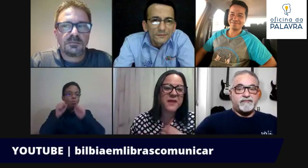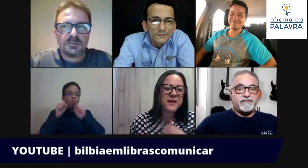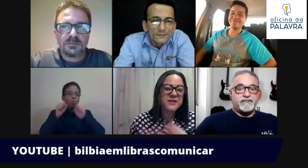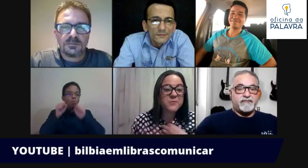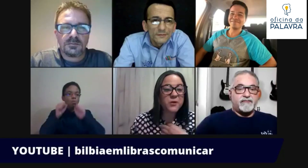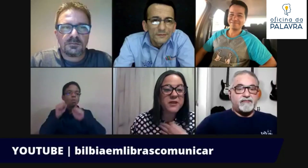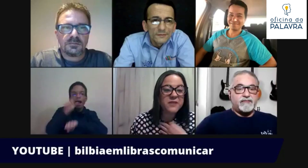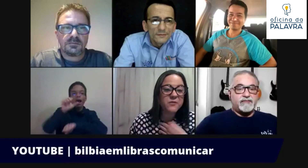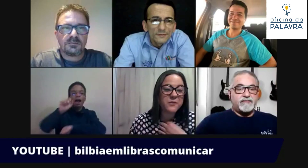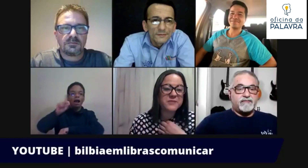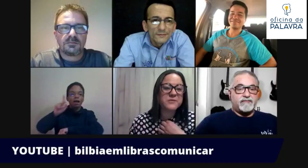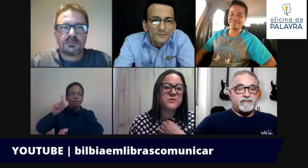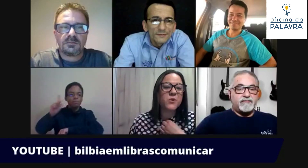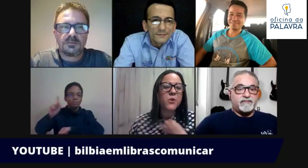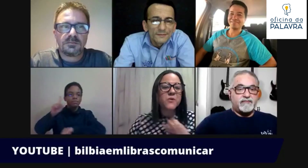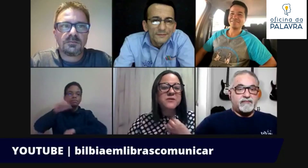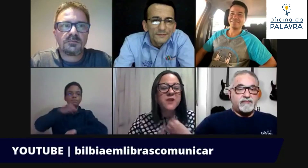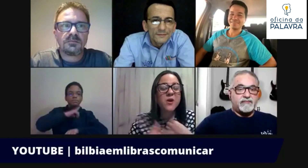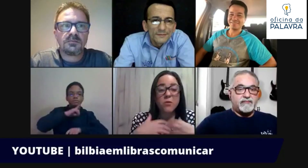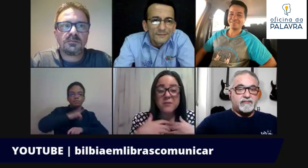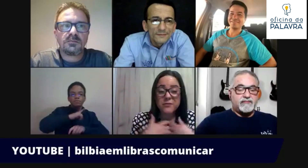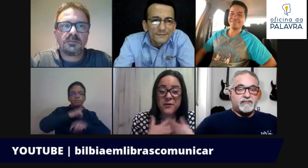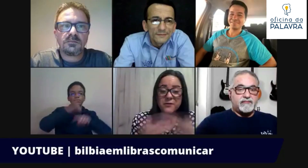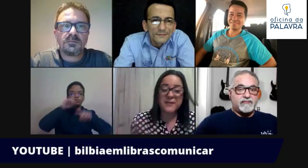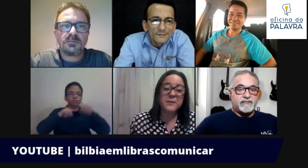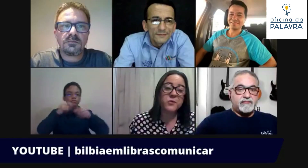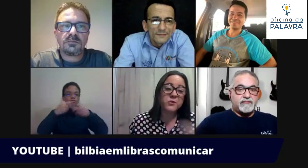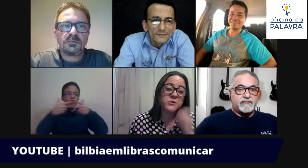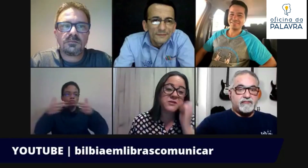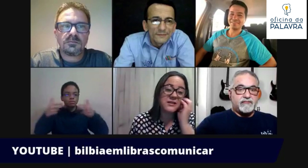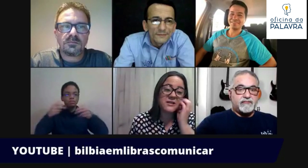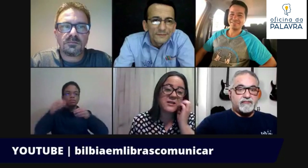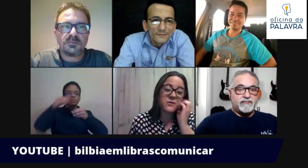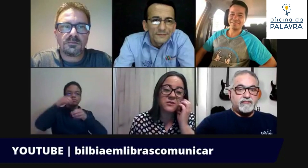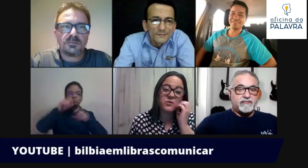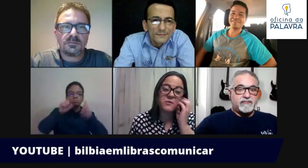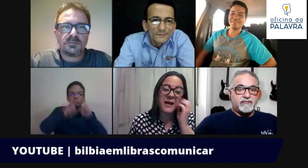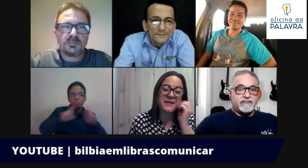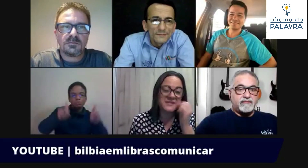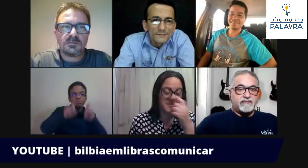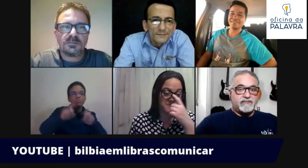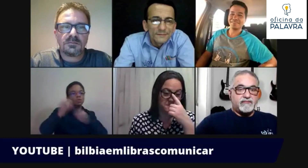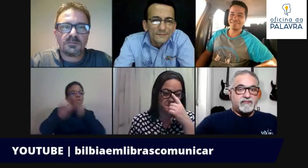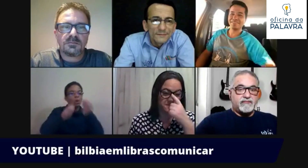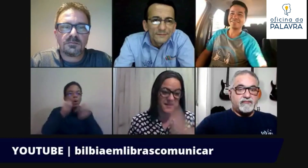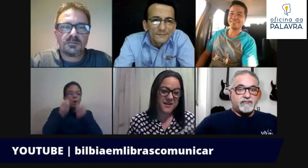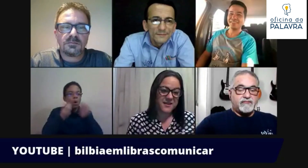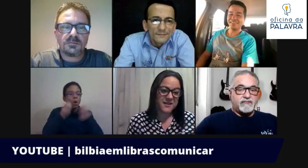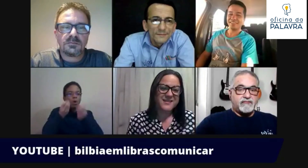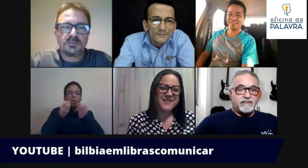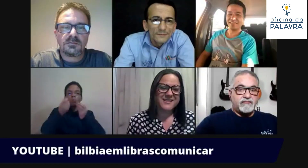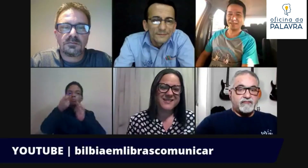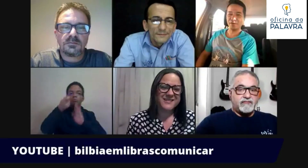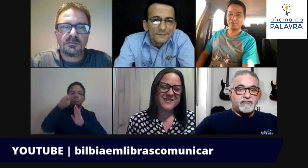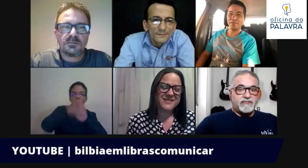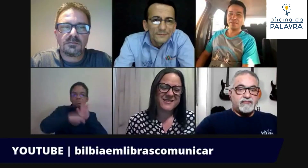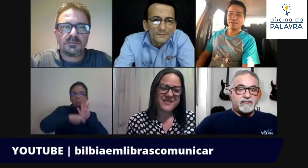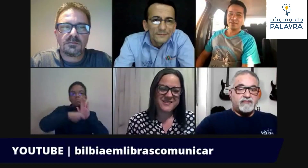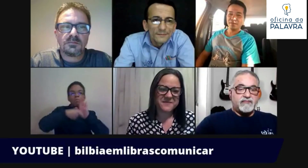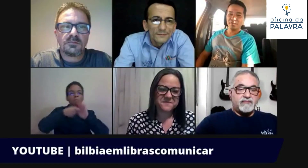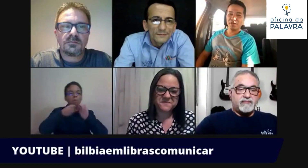também disponível para as pessoas, como que foi feita a produção e tudo mais.